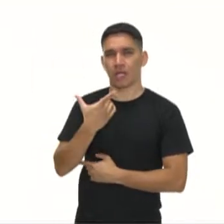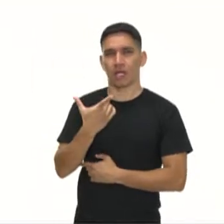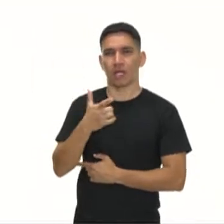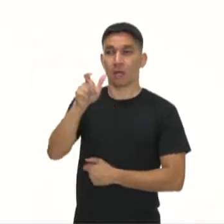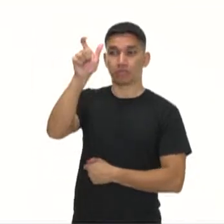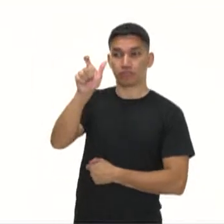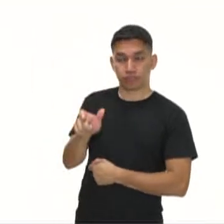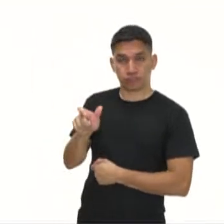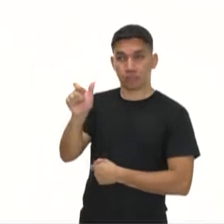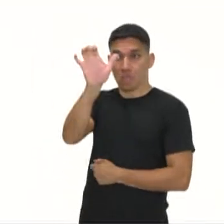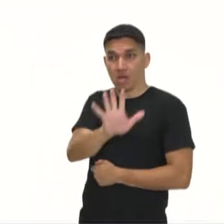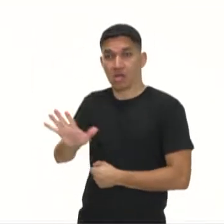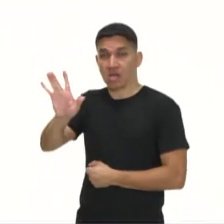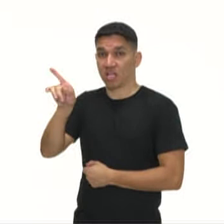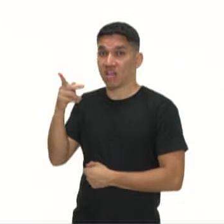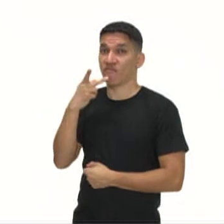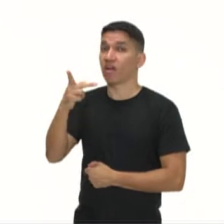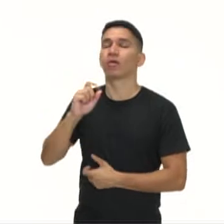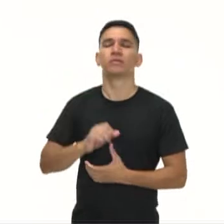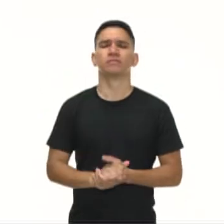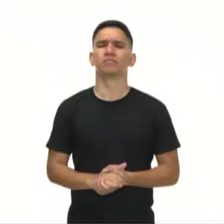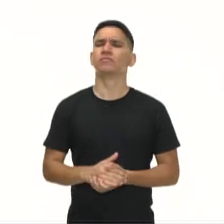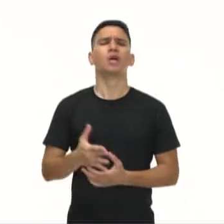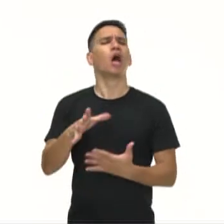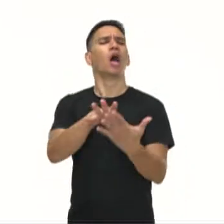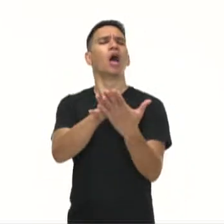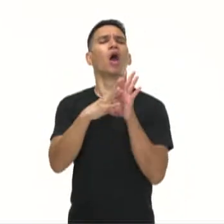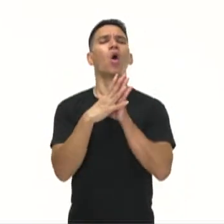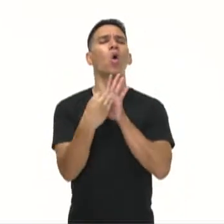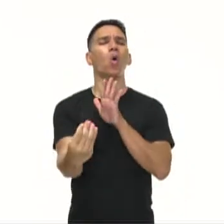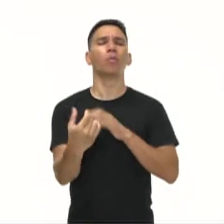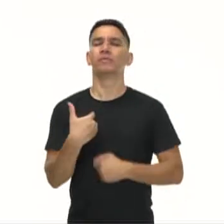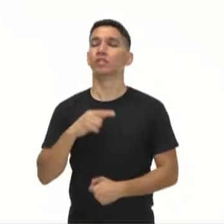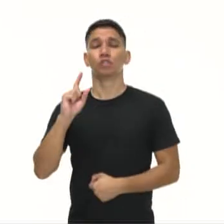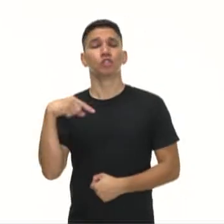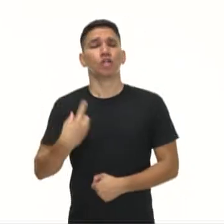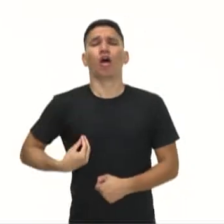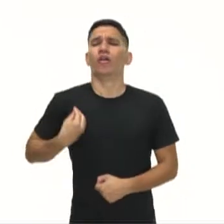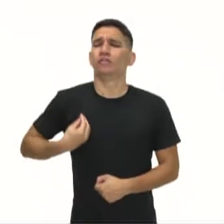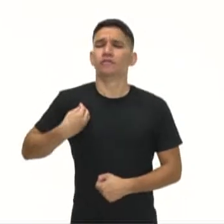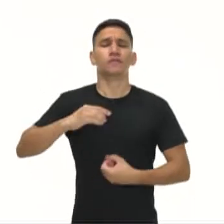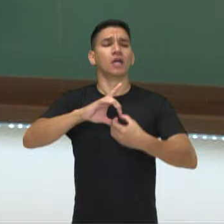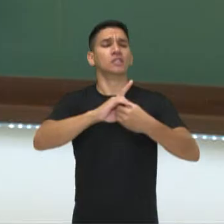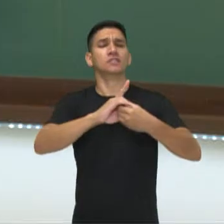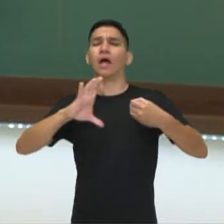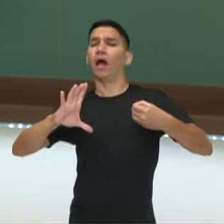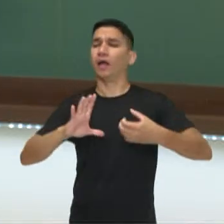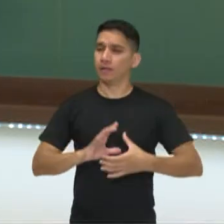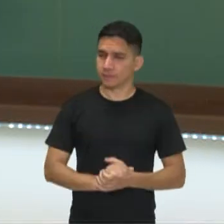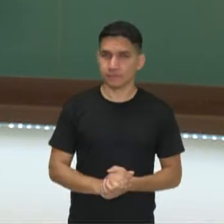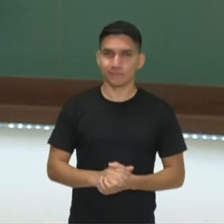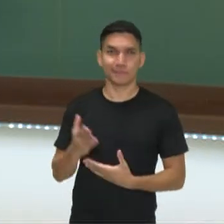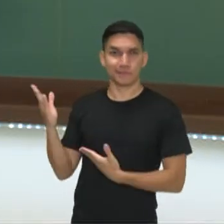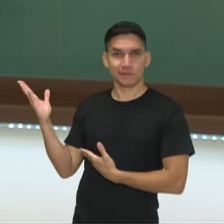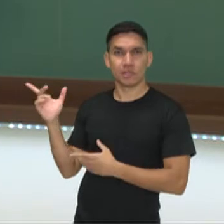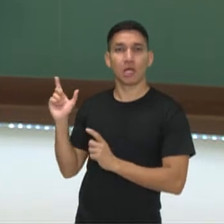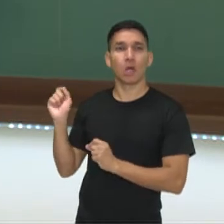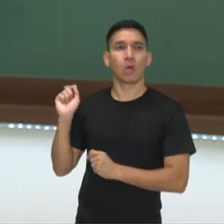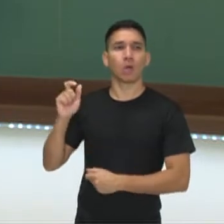ditatorial, né? E ele diz, repitam comigo, vivemos numa democracia. E ele, né, com